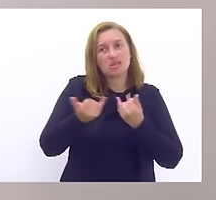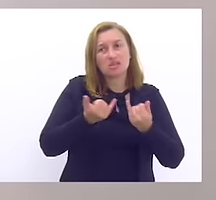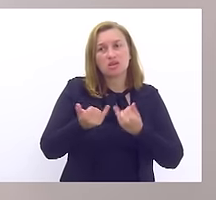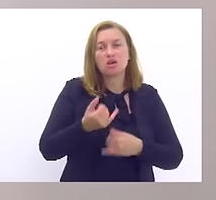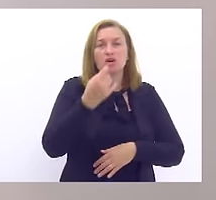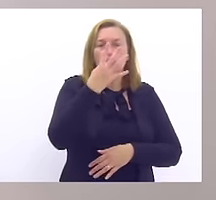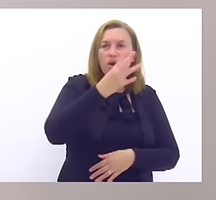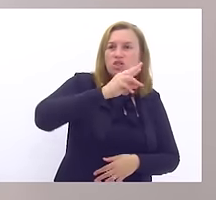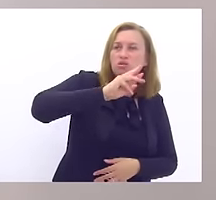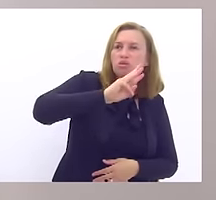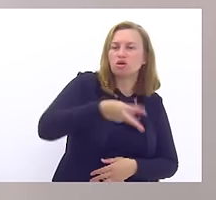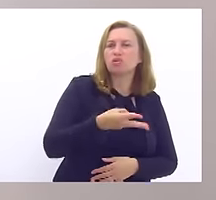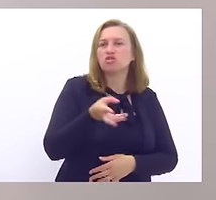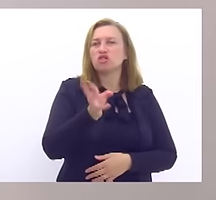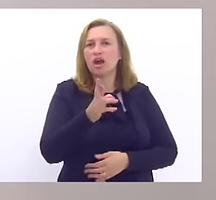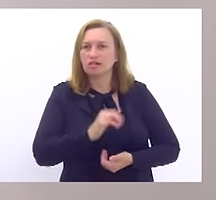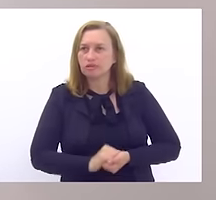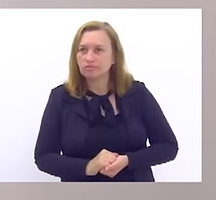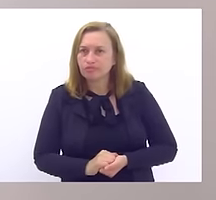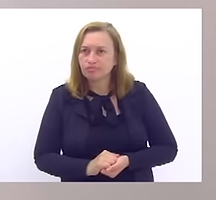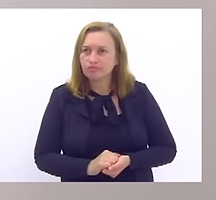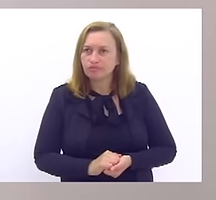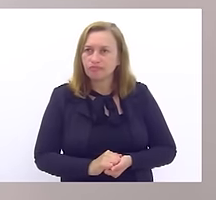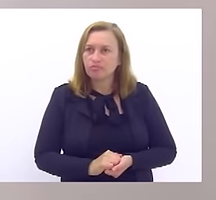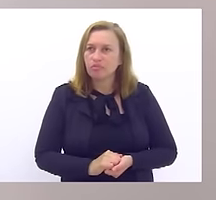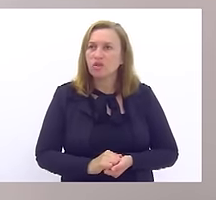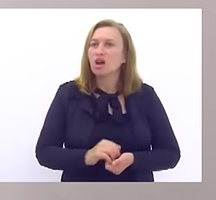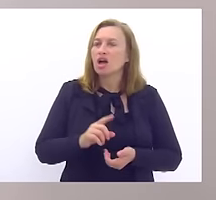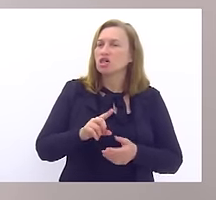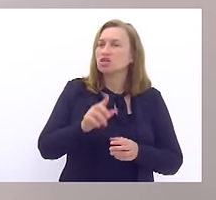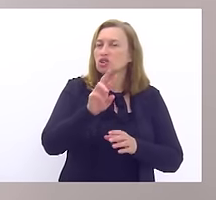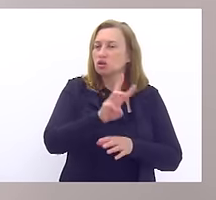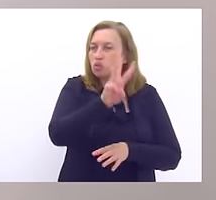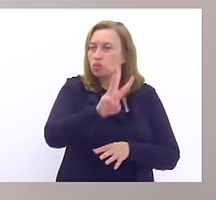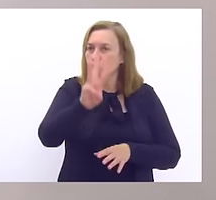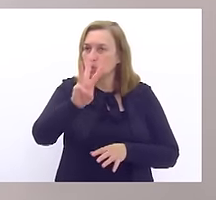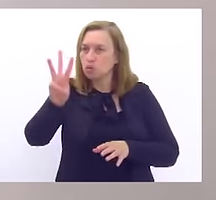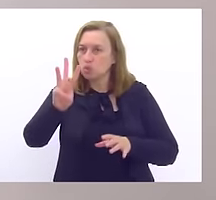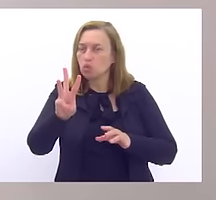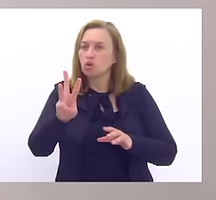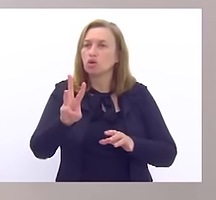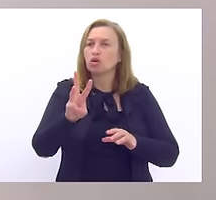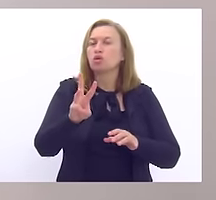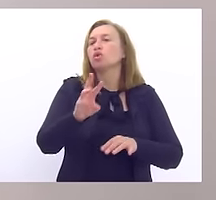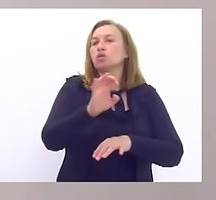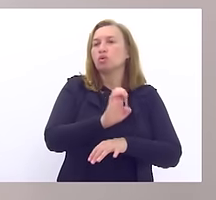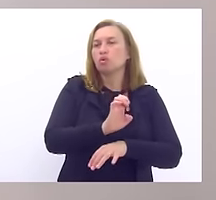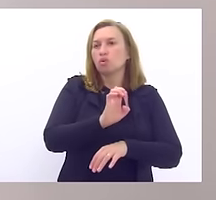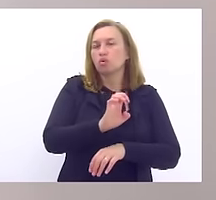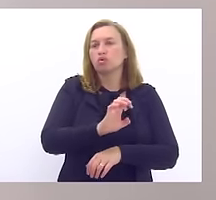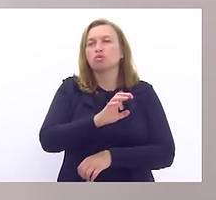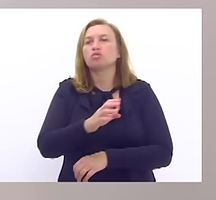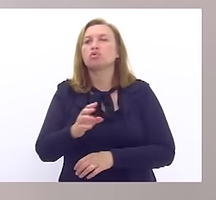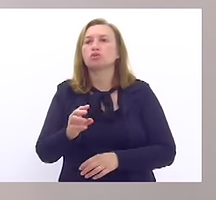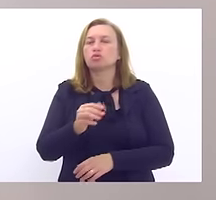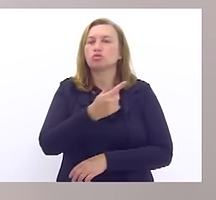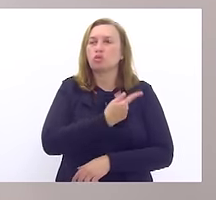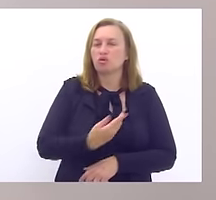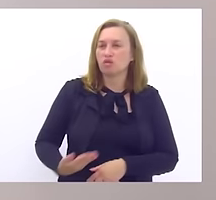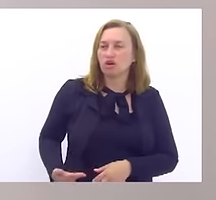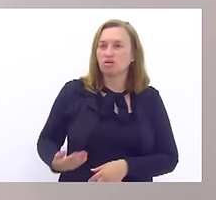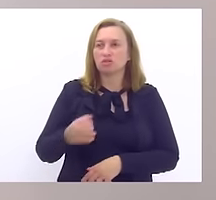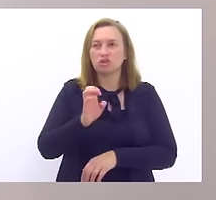quatro milhões de reais aí a gente foi no Portal de Transparência do Governo do Estado e achamos mais de 40 milhões de reais